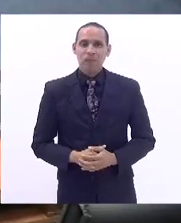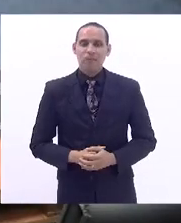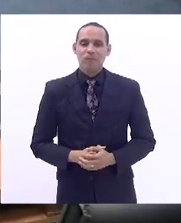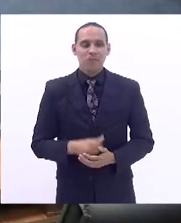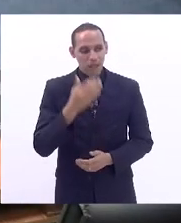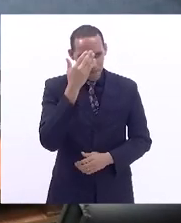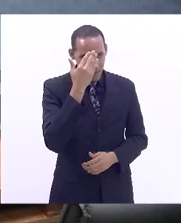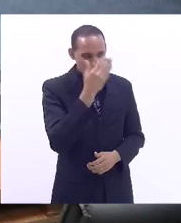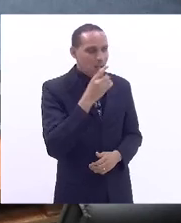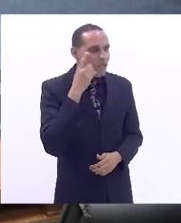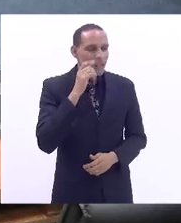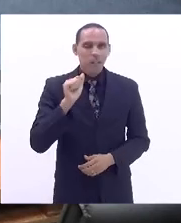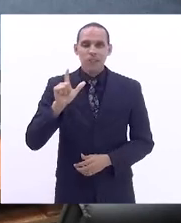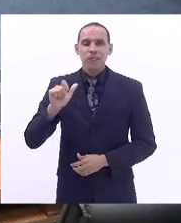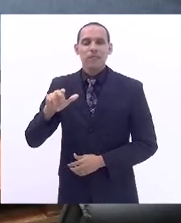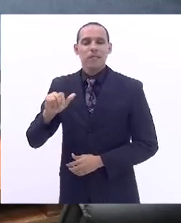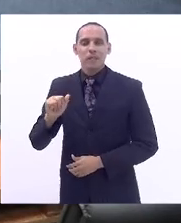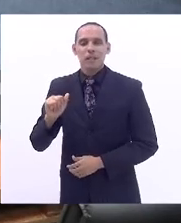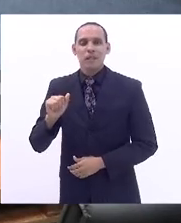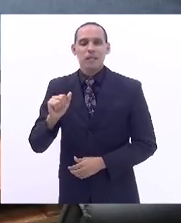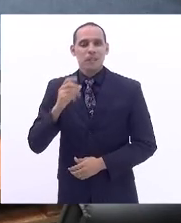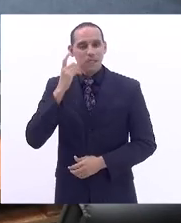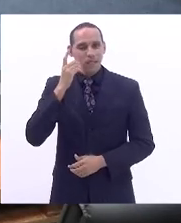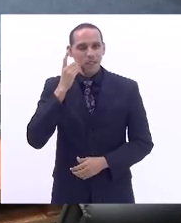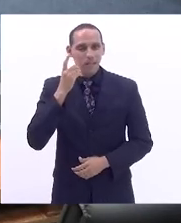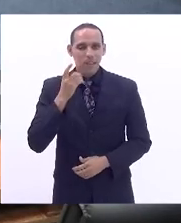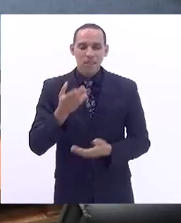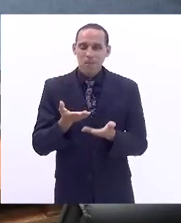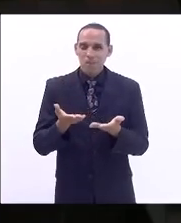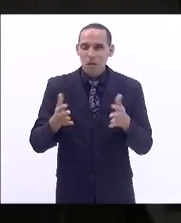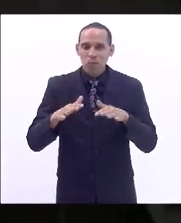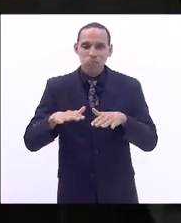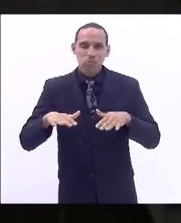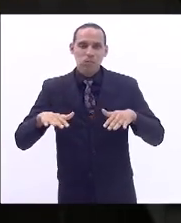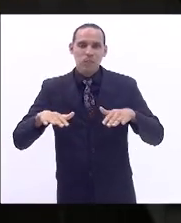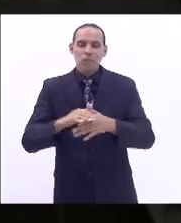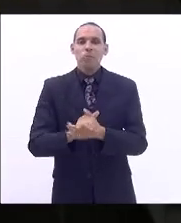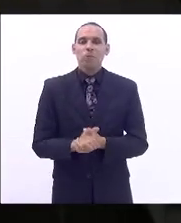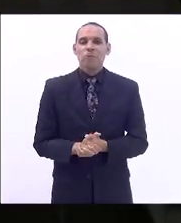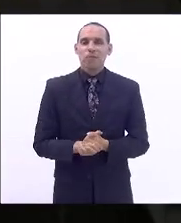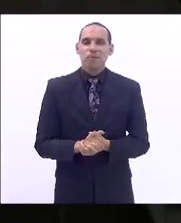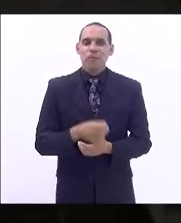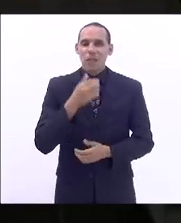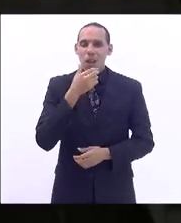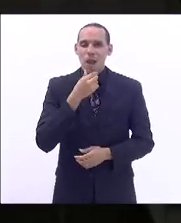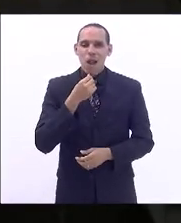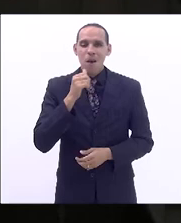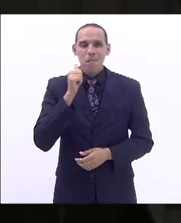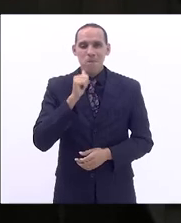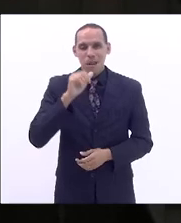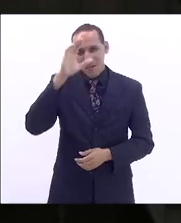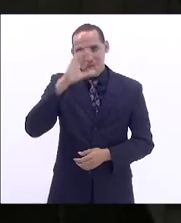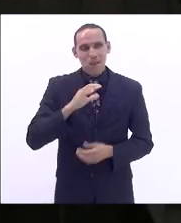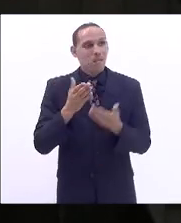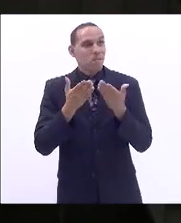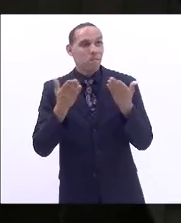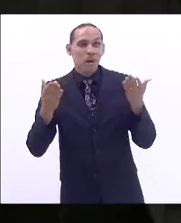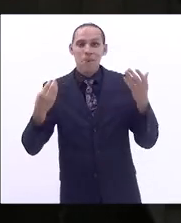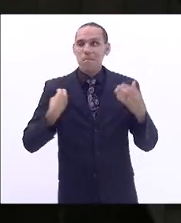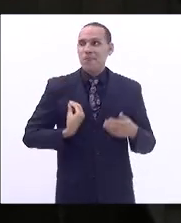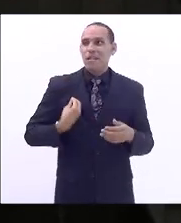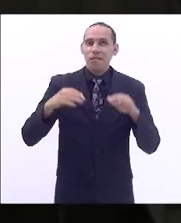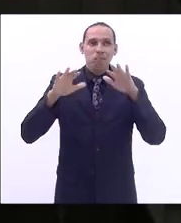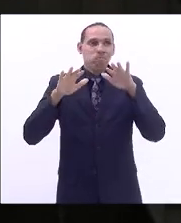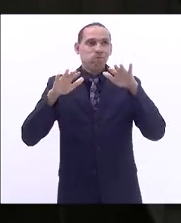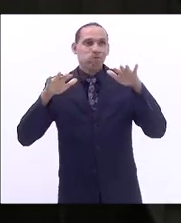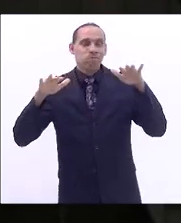ligado deputada Ana Passos senhoras deputadas e senhores deputados cidadãos e cidadãs presentes nas Galerias que